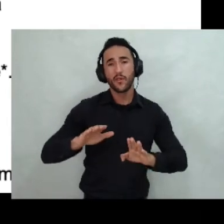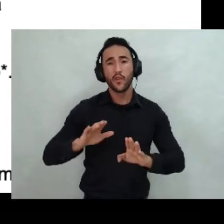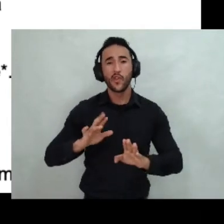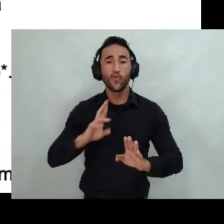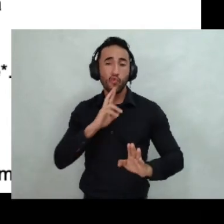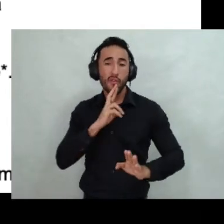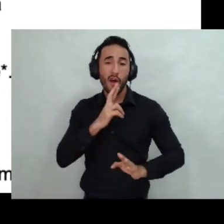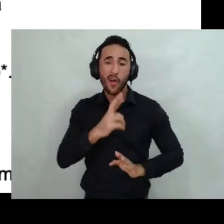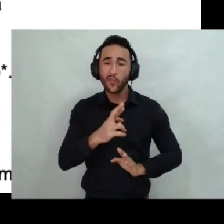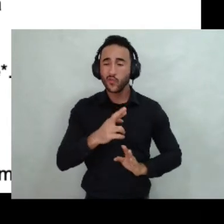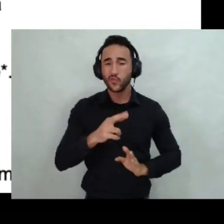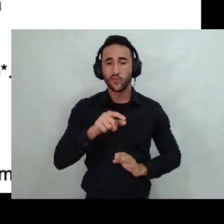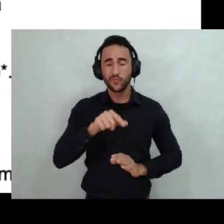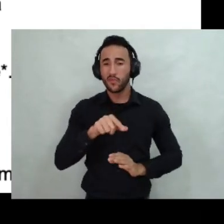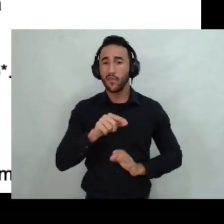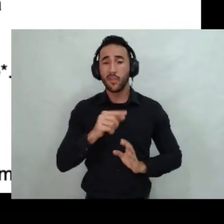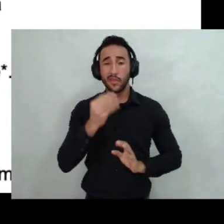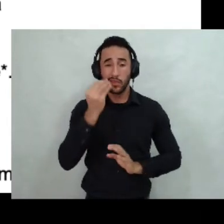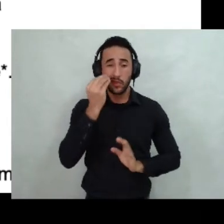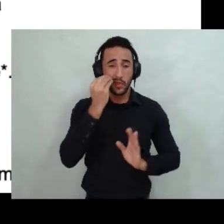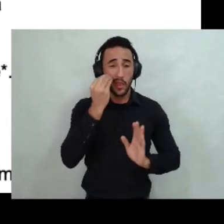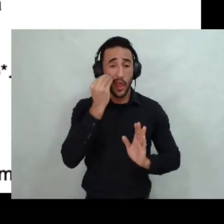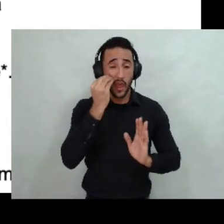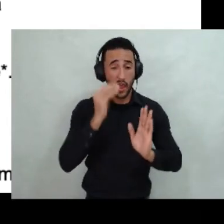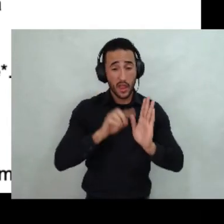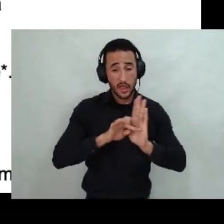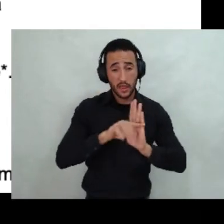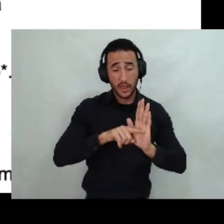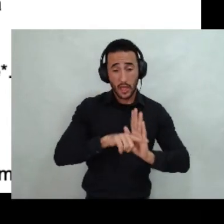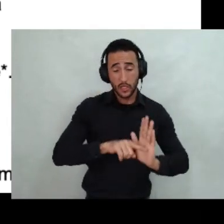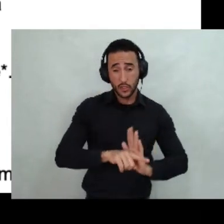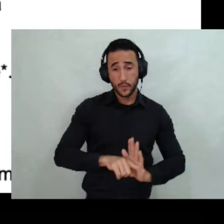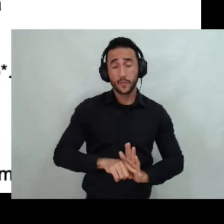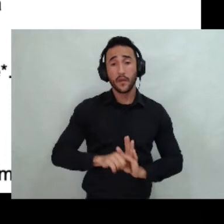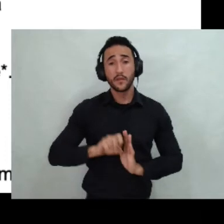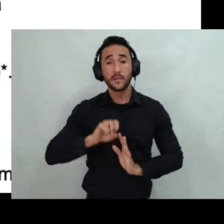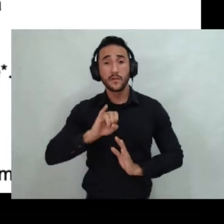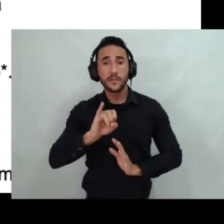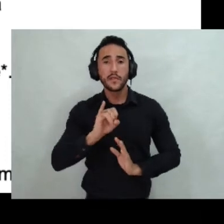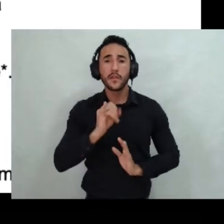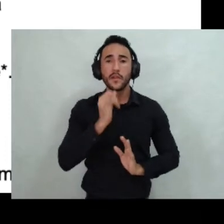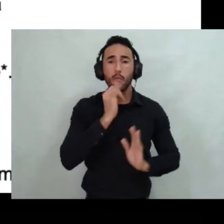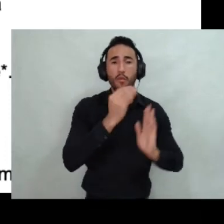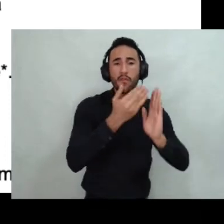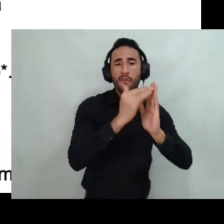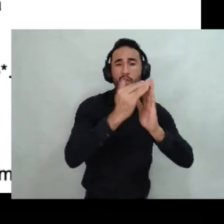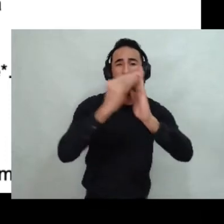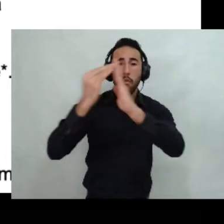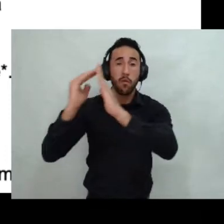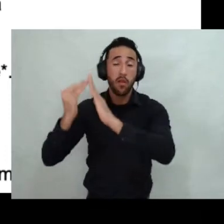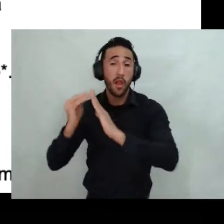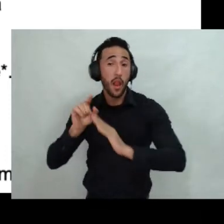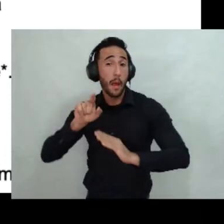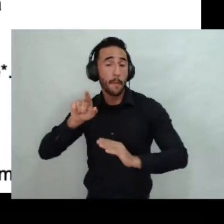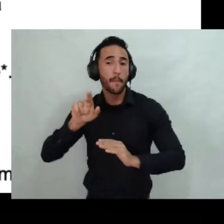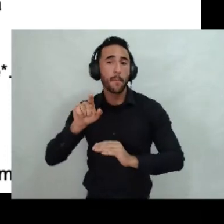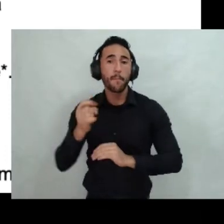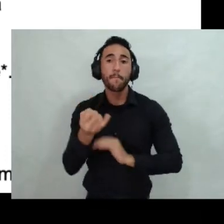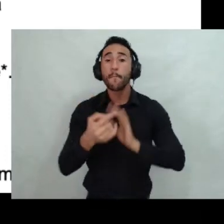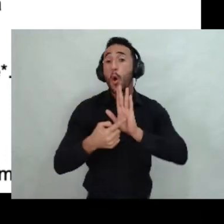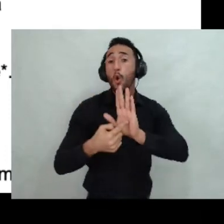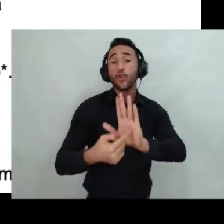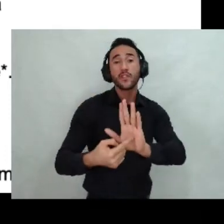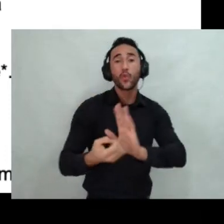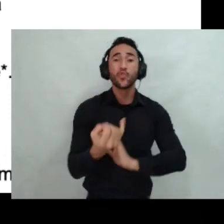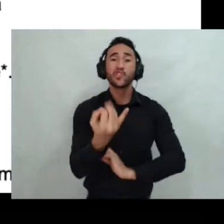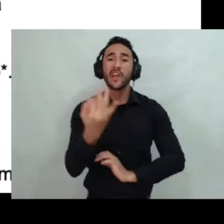ou altíssima concentração de favelas, se expressam os maiores indicadores de letalidade. Ou seja, há uma incongruência